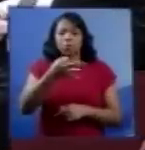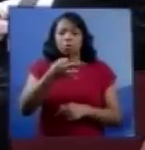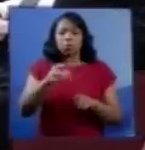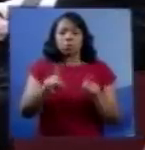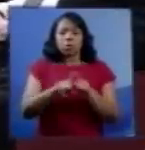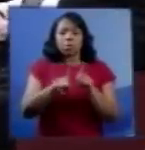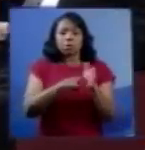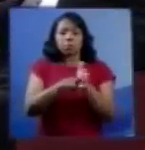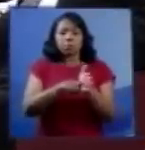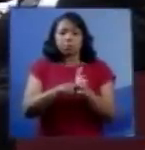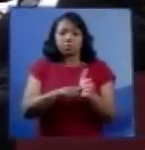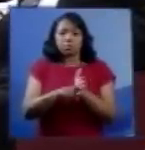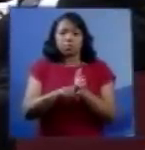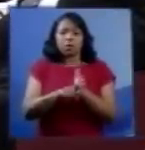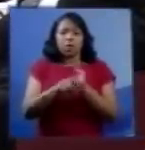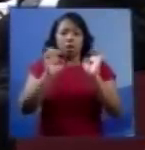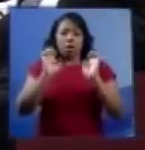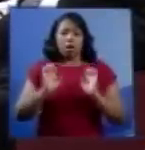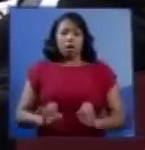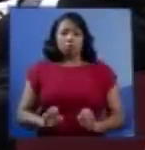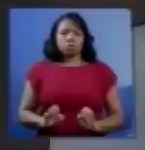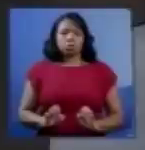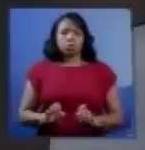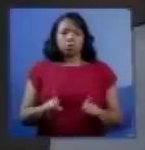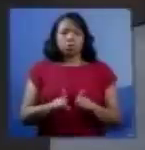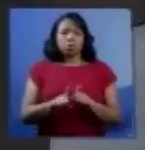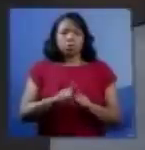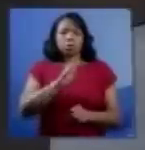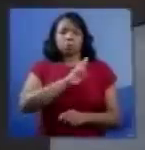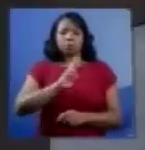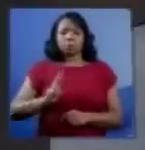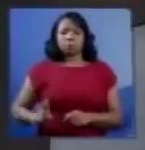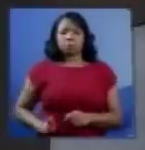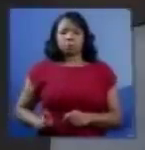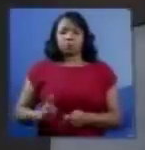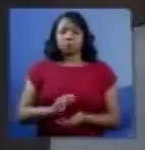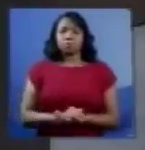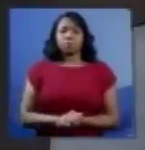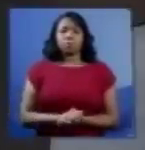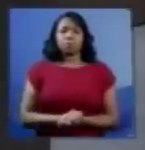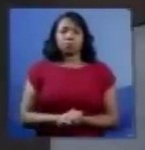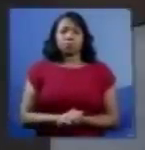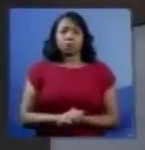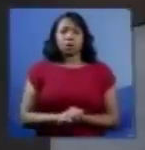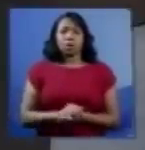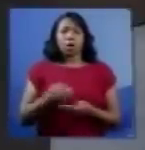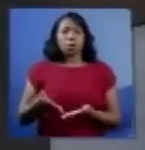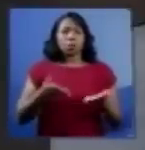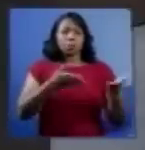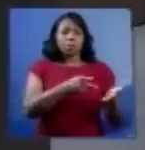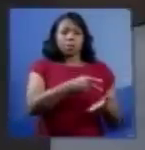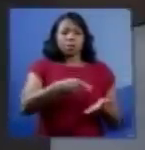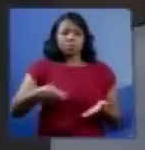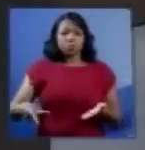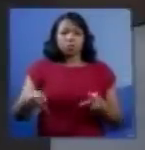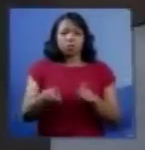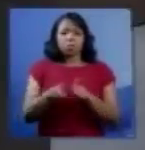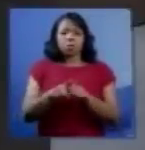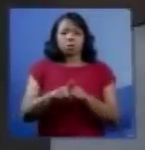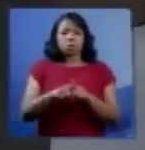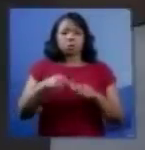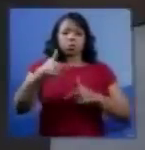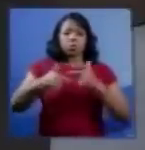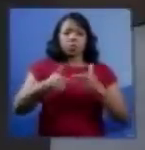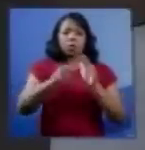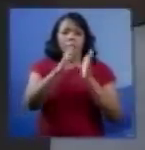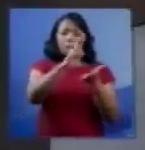científico ético e religioso eu passo a presidência dos trabalhos ao eminente